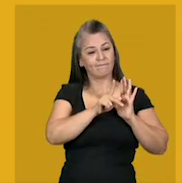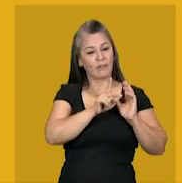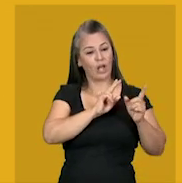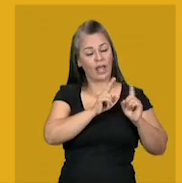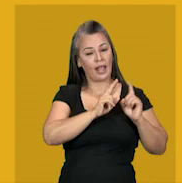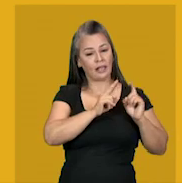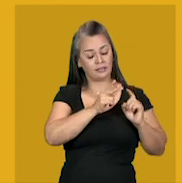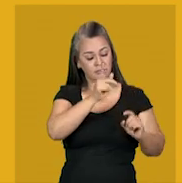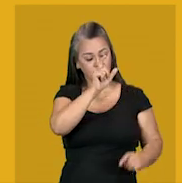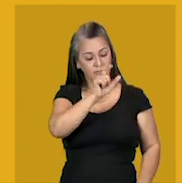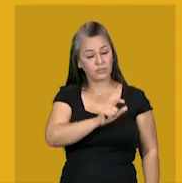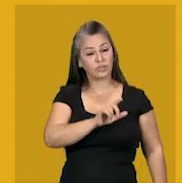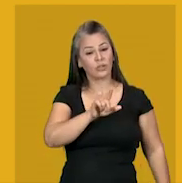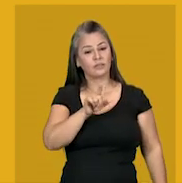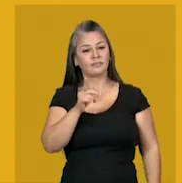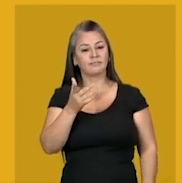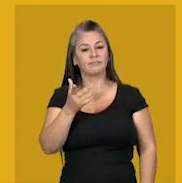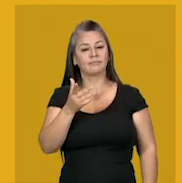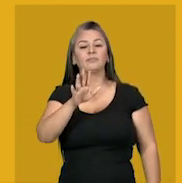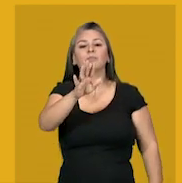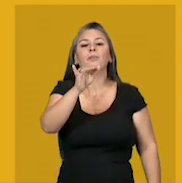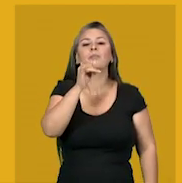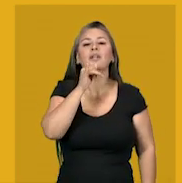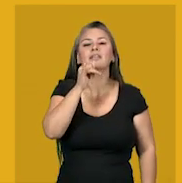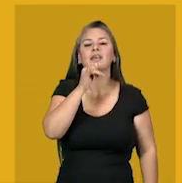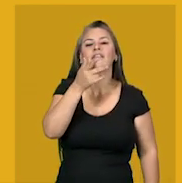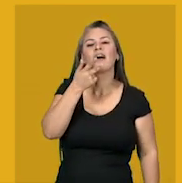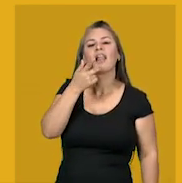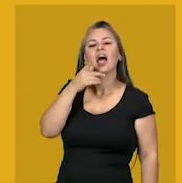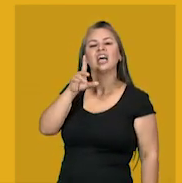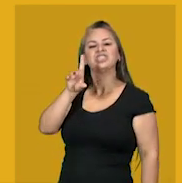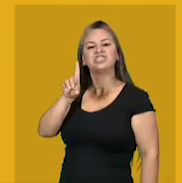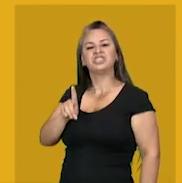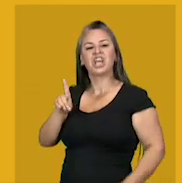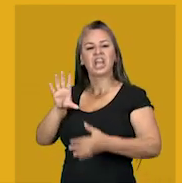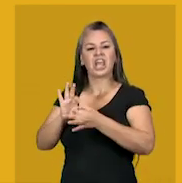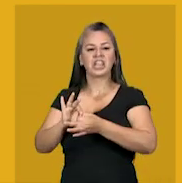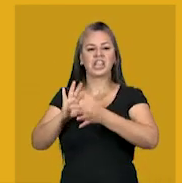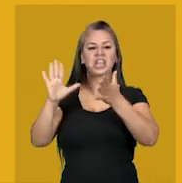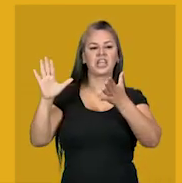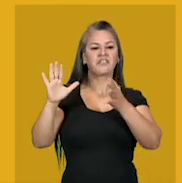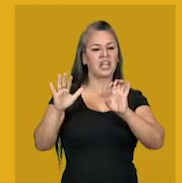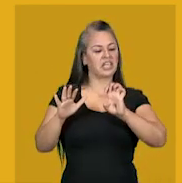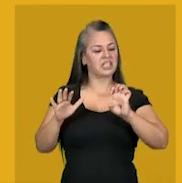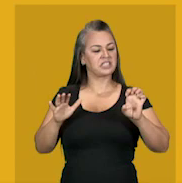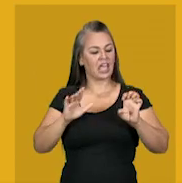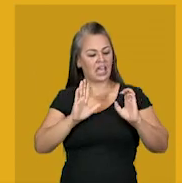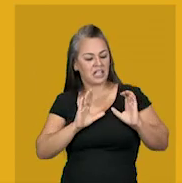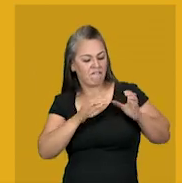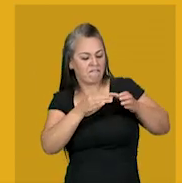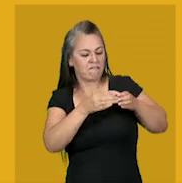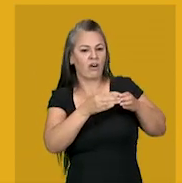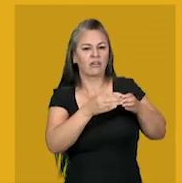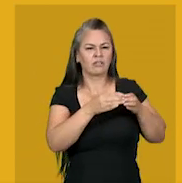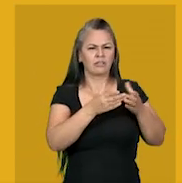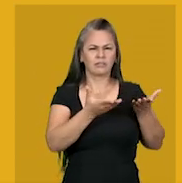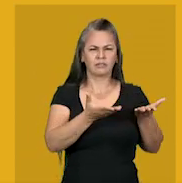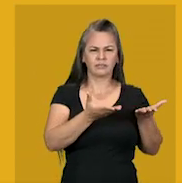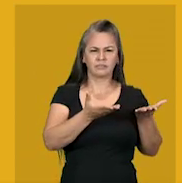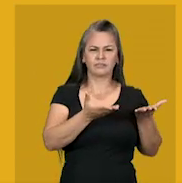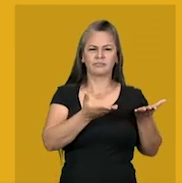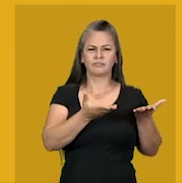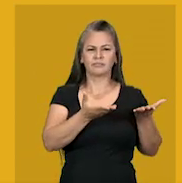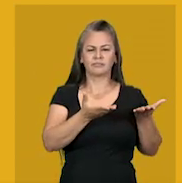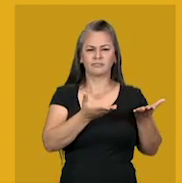individual. Existe uma tendência a falar que a direita é libertária e ela é mais pela liberdade e que a esquerda é igualitária e ela é vista mais